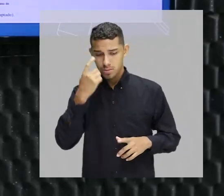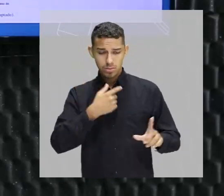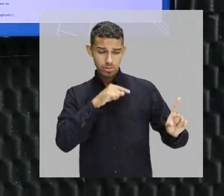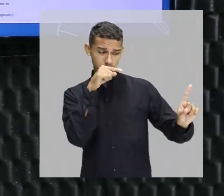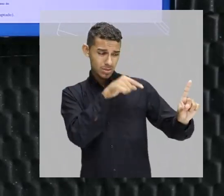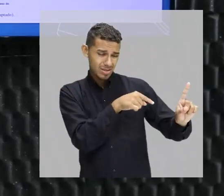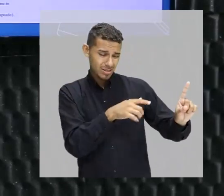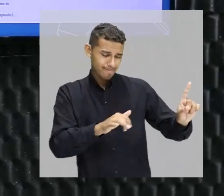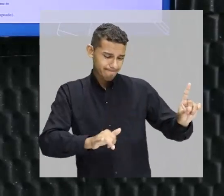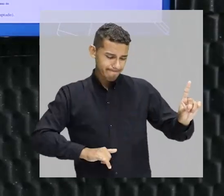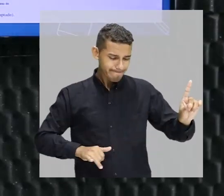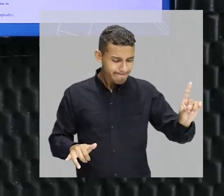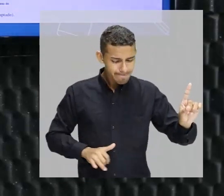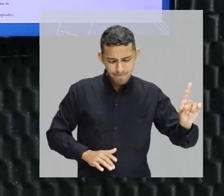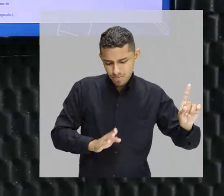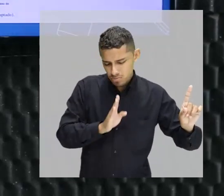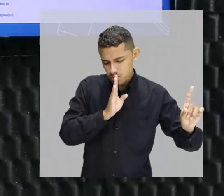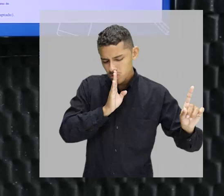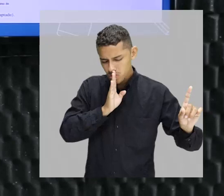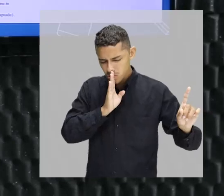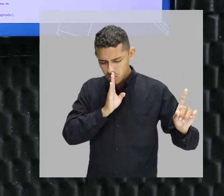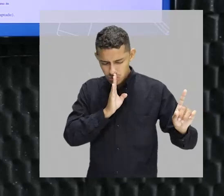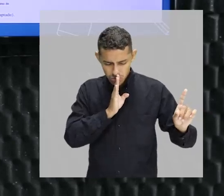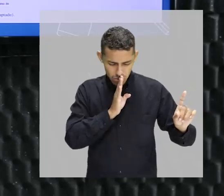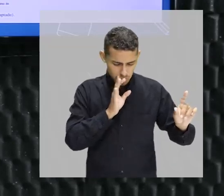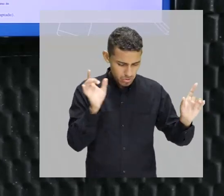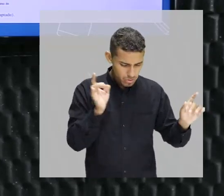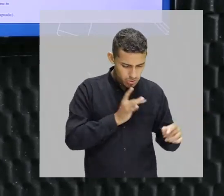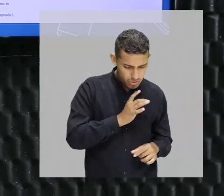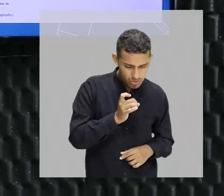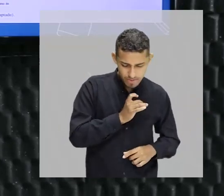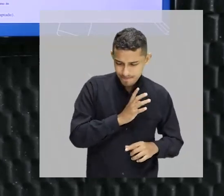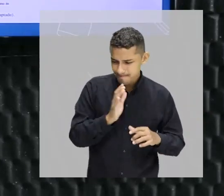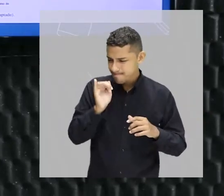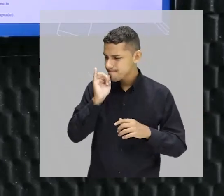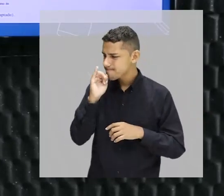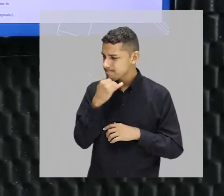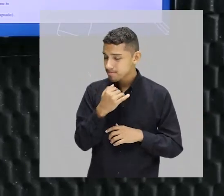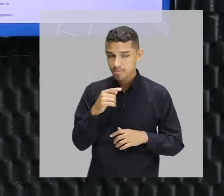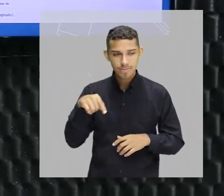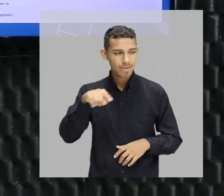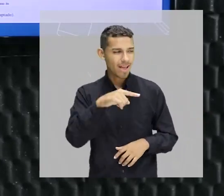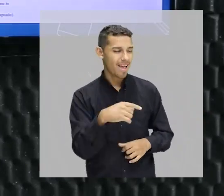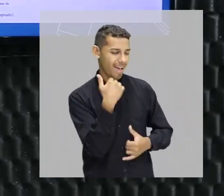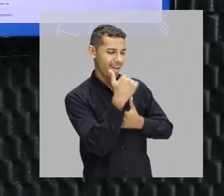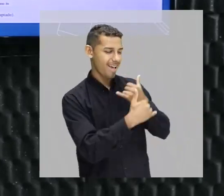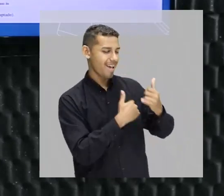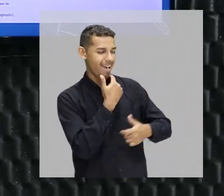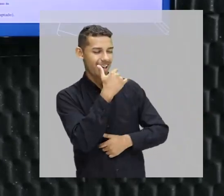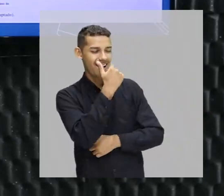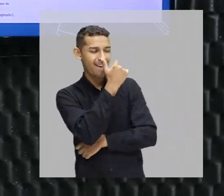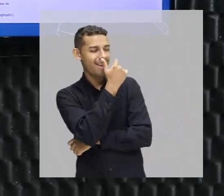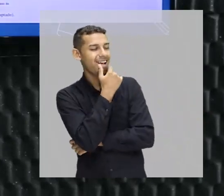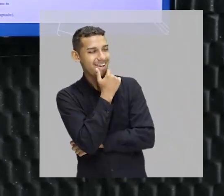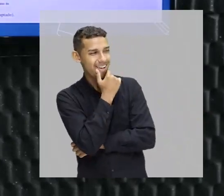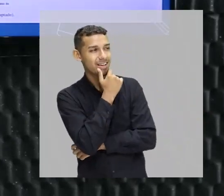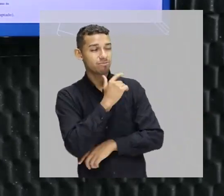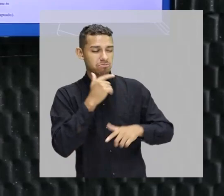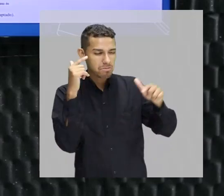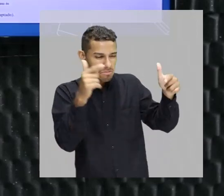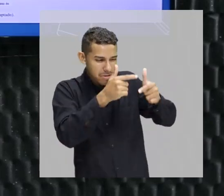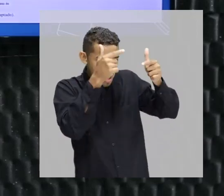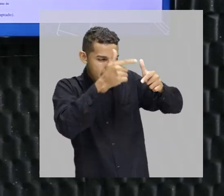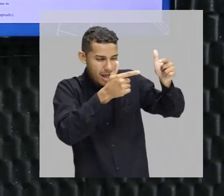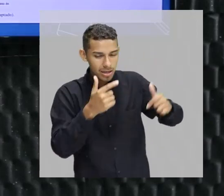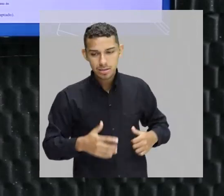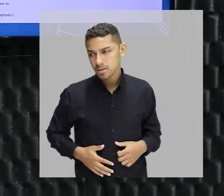bullying, fica calado, não tem coragem de denunciar. E aquele que está fazendo acha que é só uma brincadeira, né? Mas a brincadeira, a partir do momento